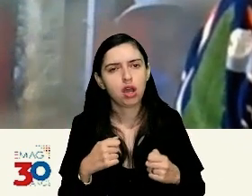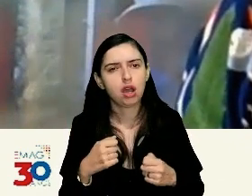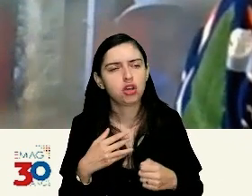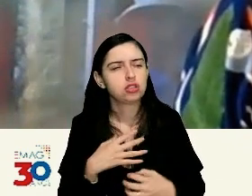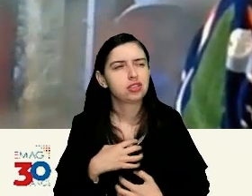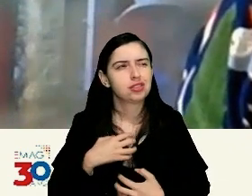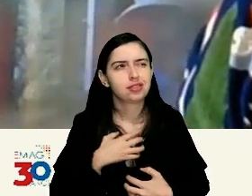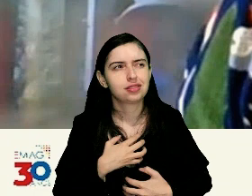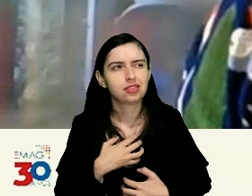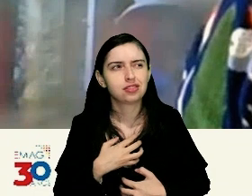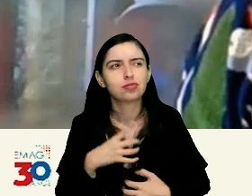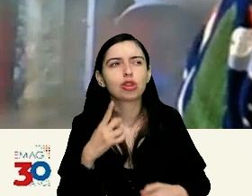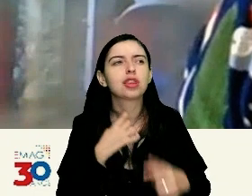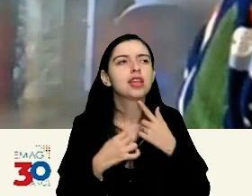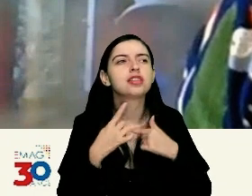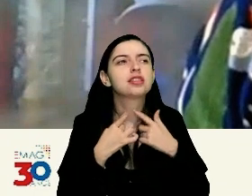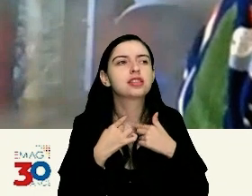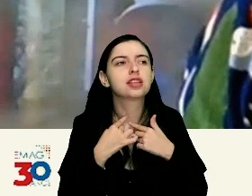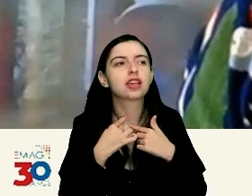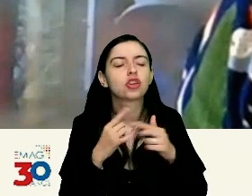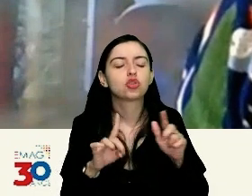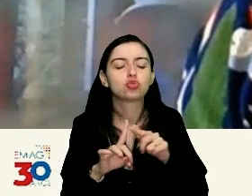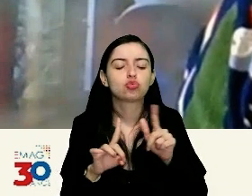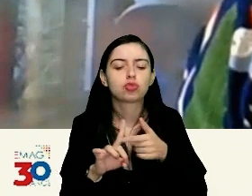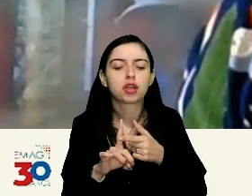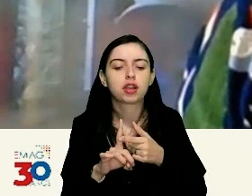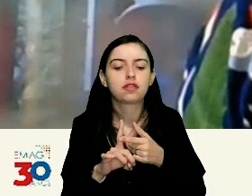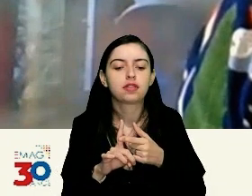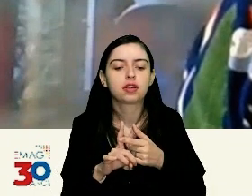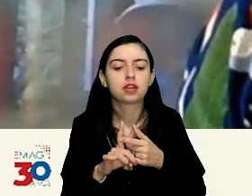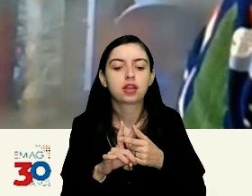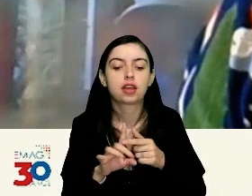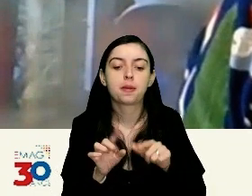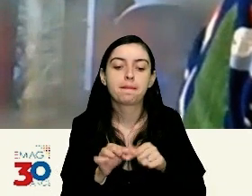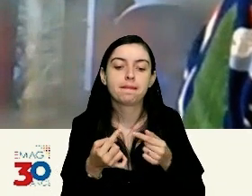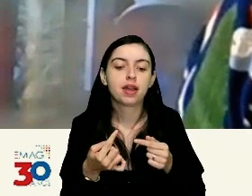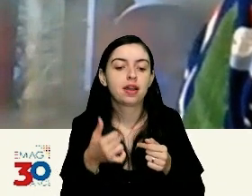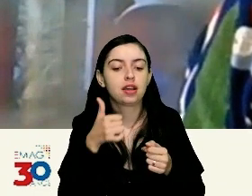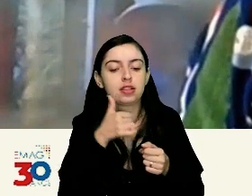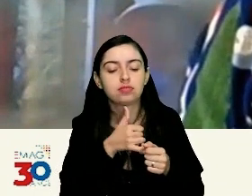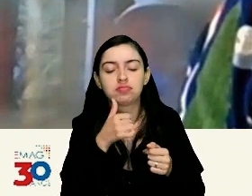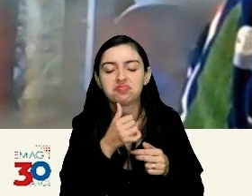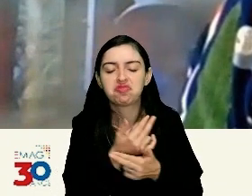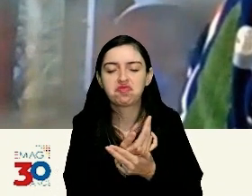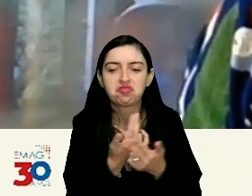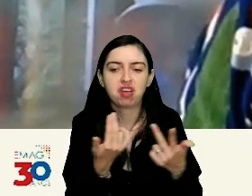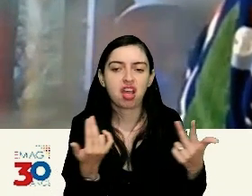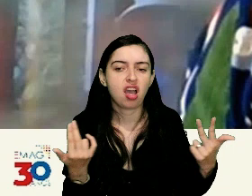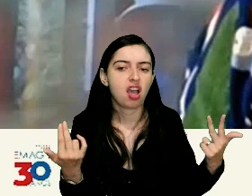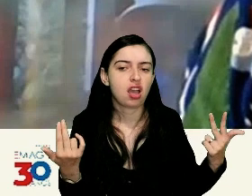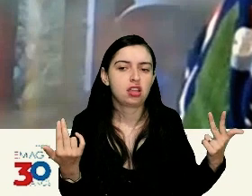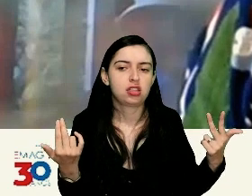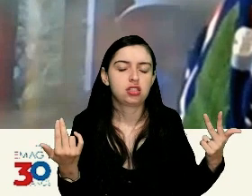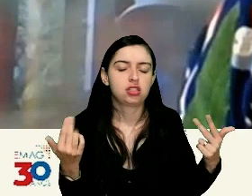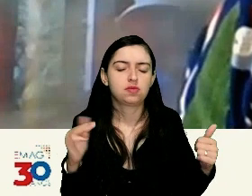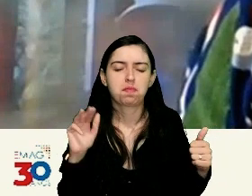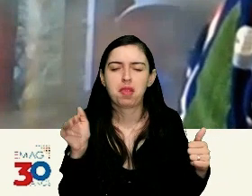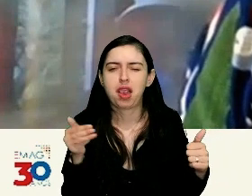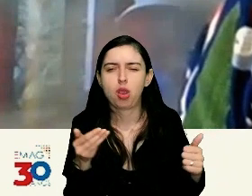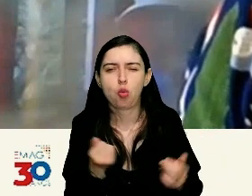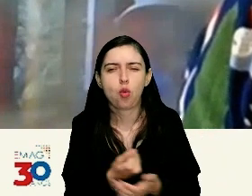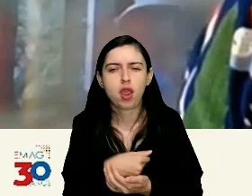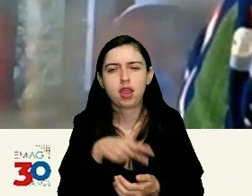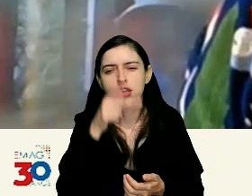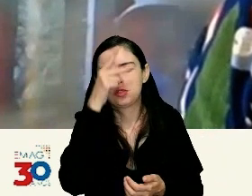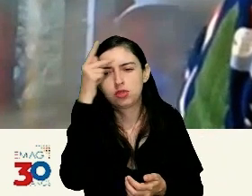pode falar que a maternidade é algo instintivo. Porque existem milhares ou milhões, não sei, de mulheres que não